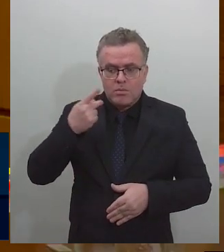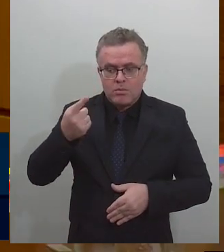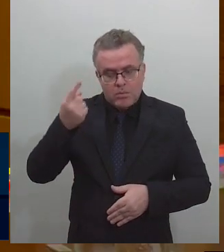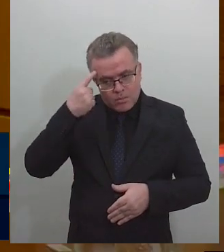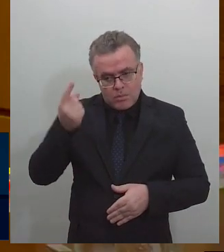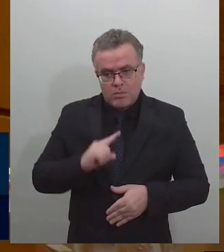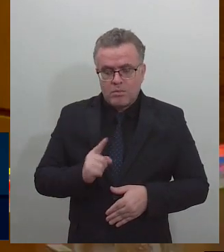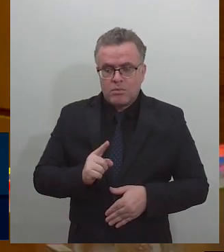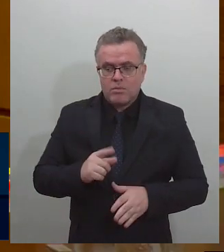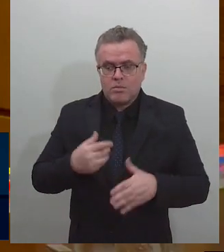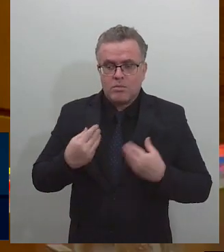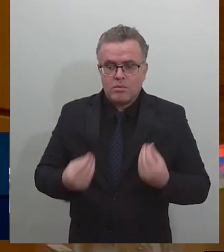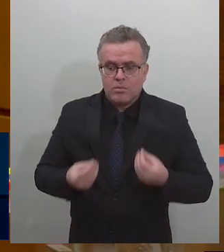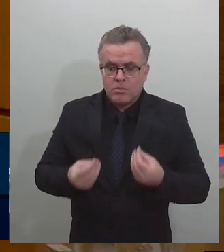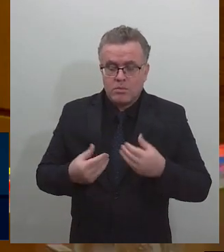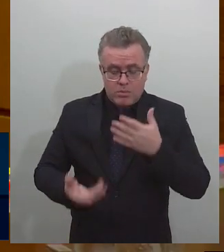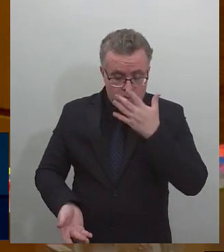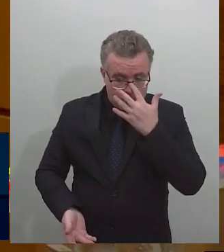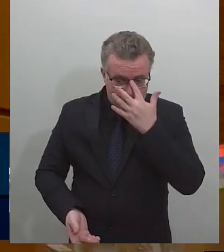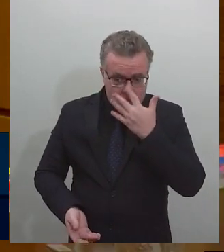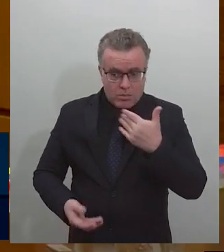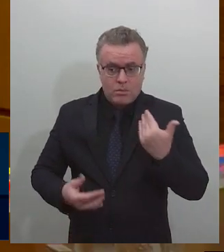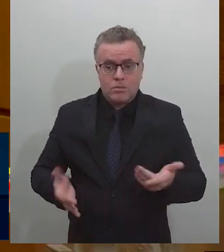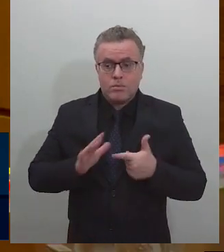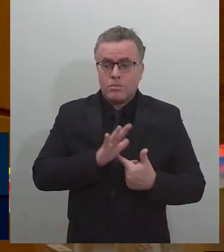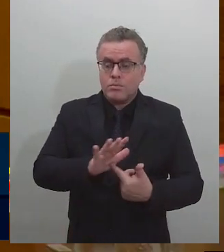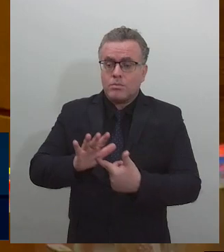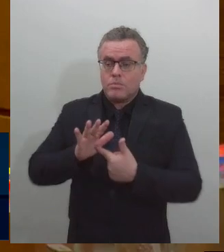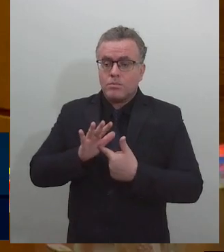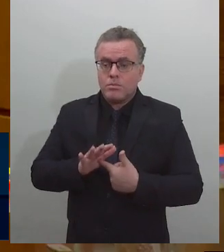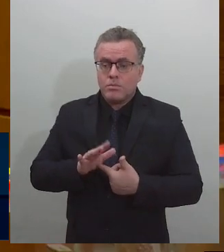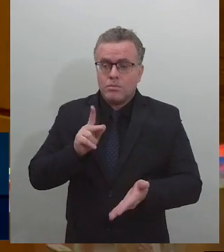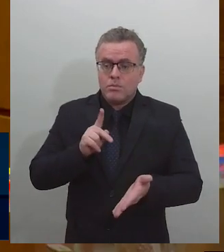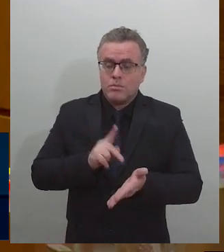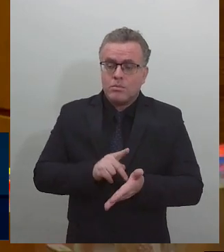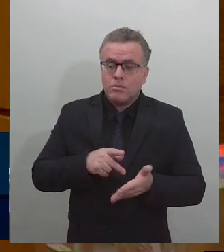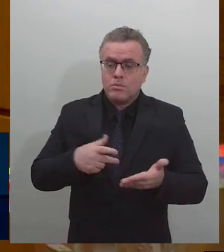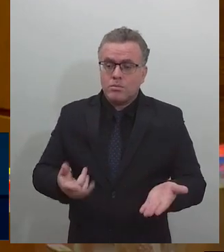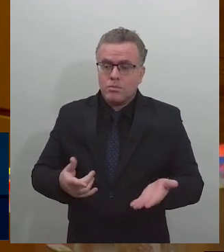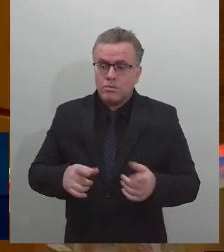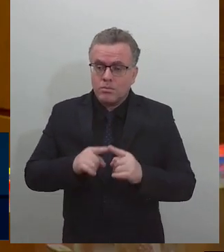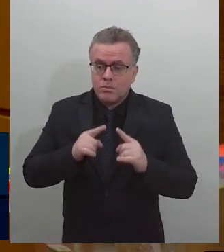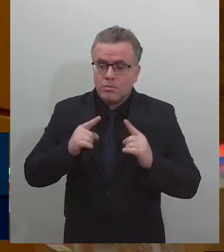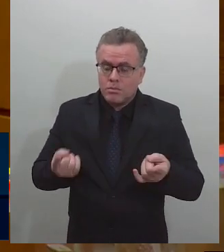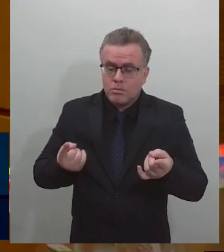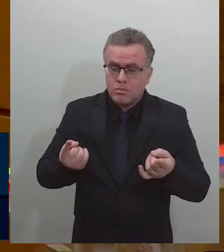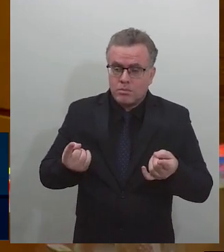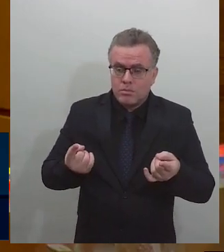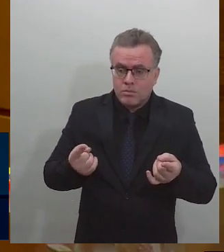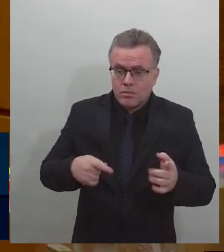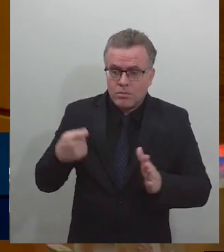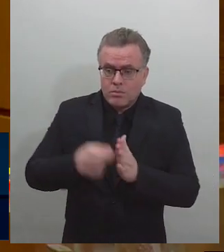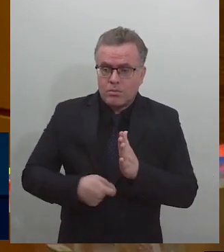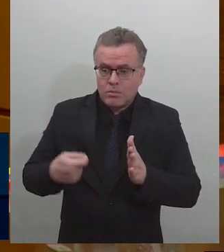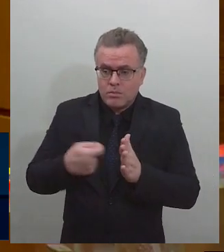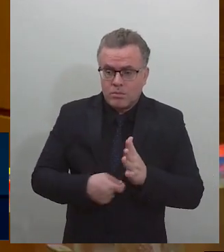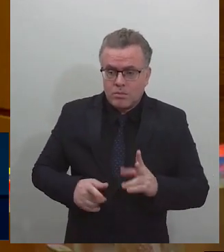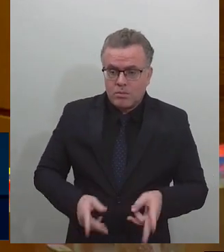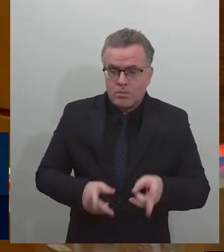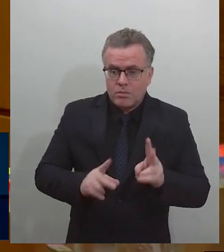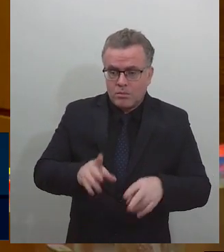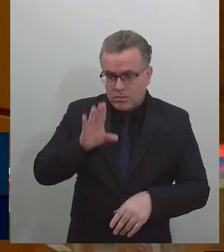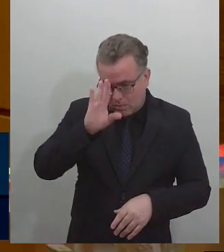me colocar nessa situação, mas de acordo com a reivindicação, principalmente da população na